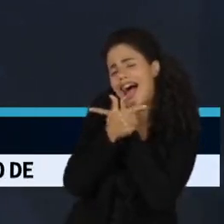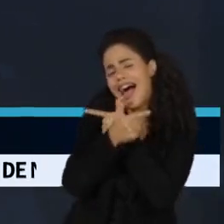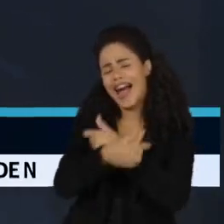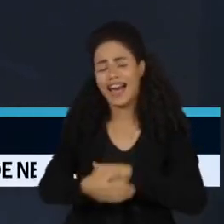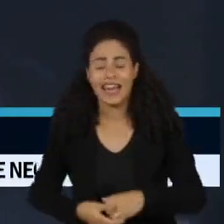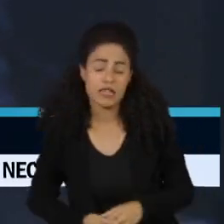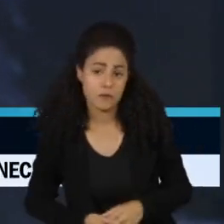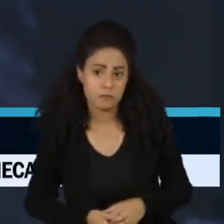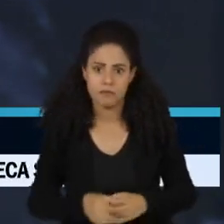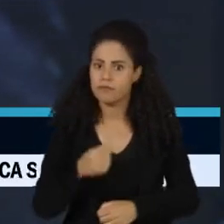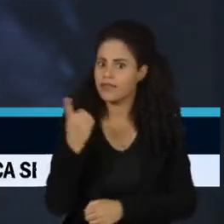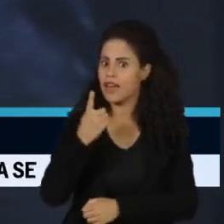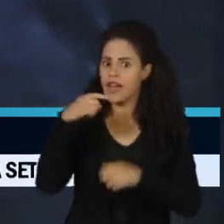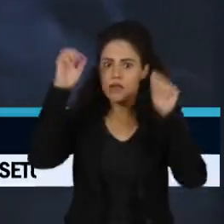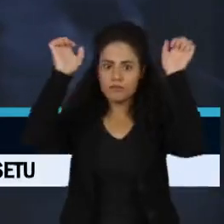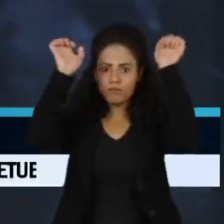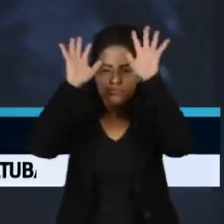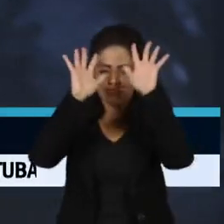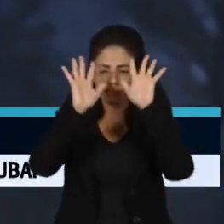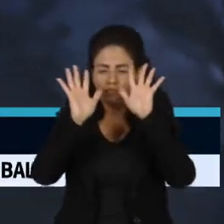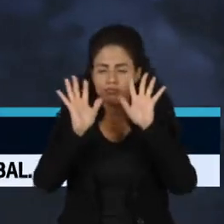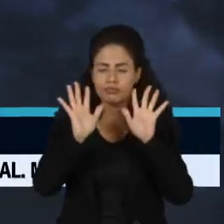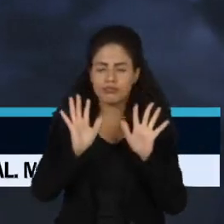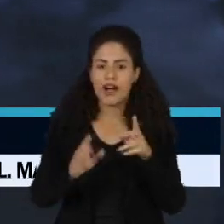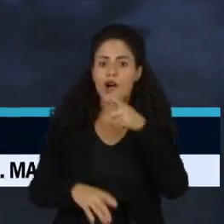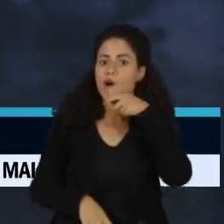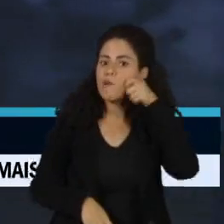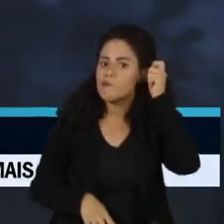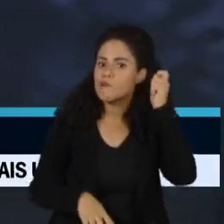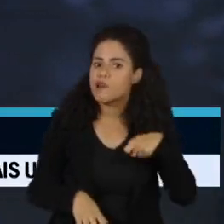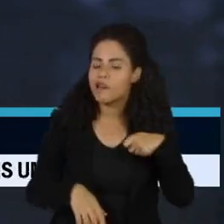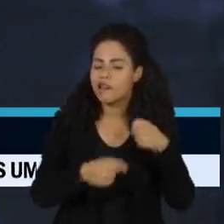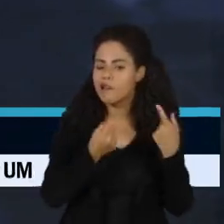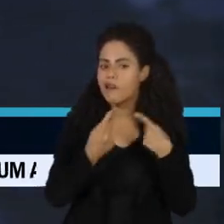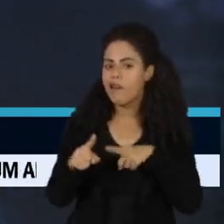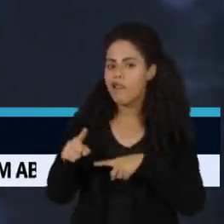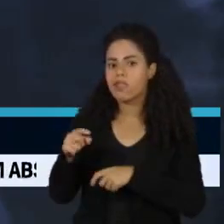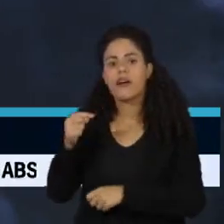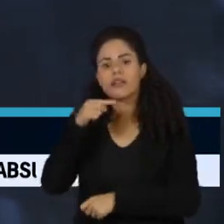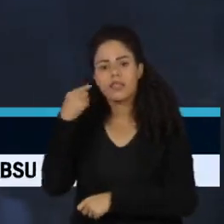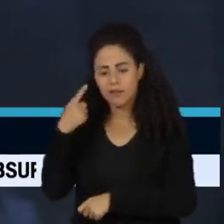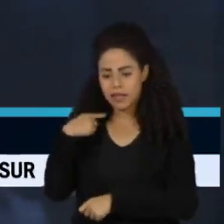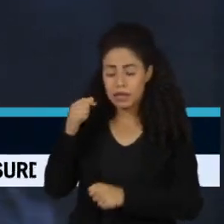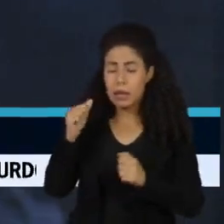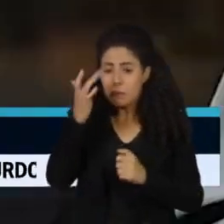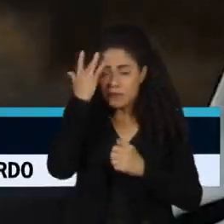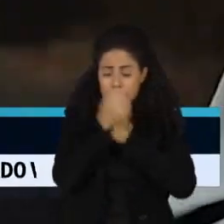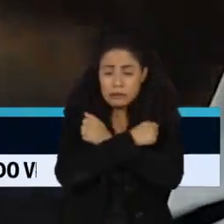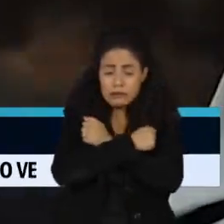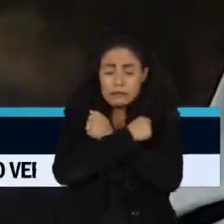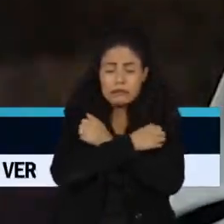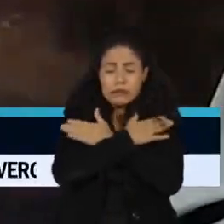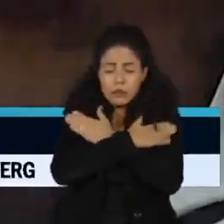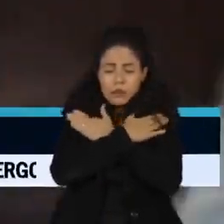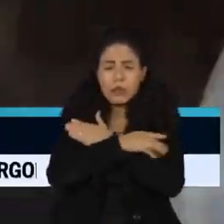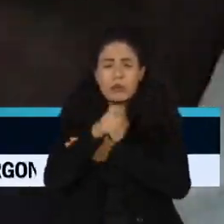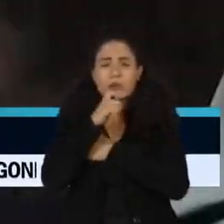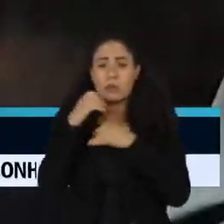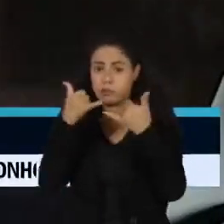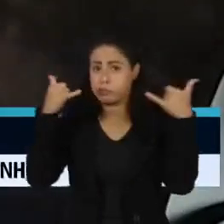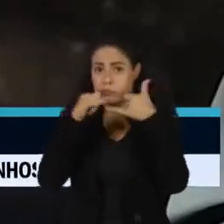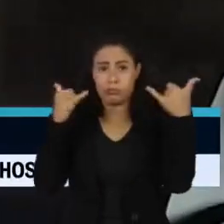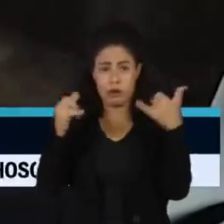E em meio à primeira nevasca do inverno ucraniano, ataques russos deixam 10 milhões de moradores sem energia.